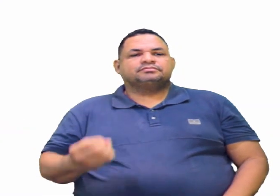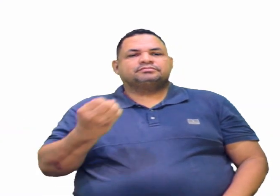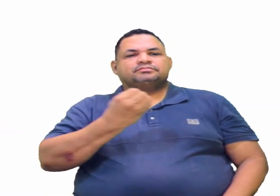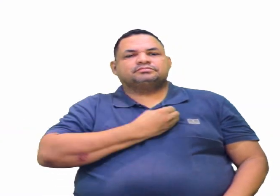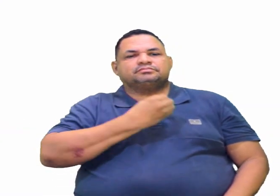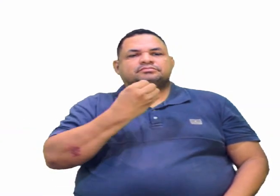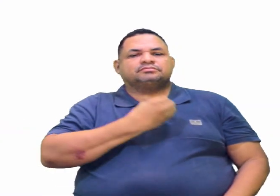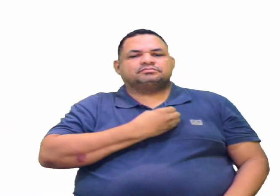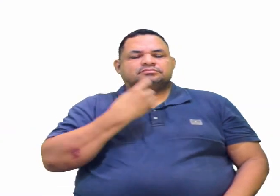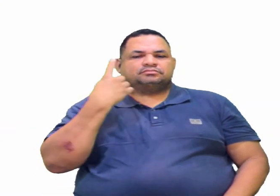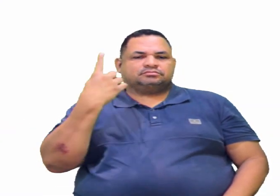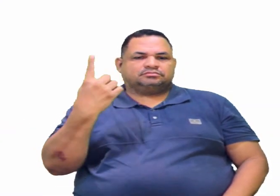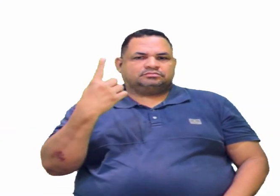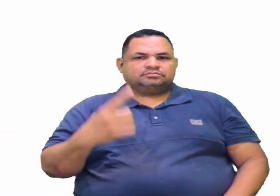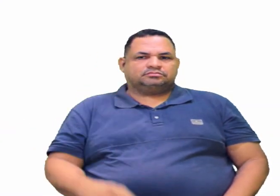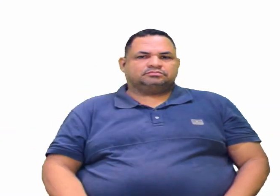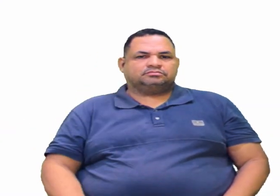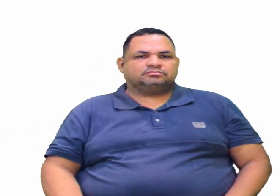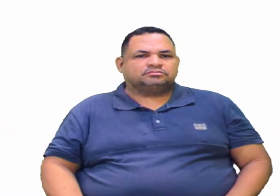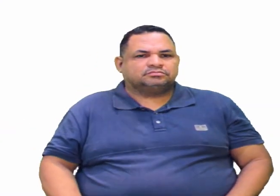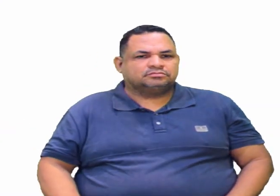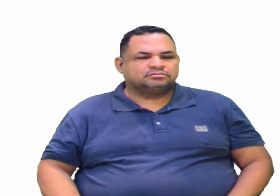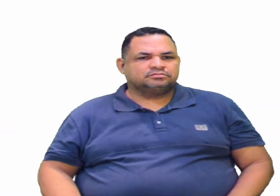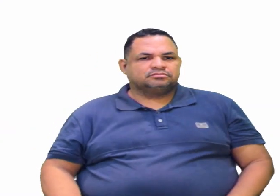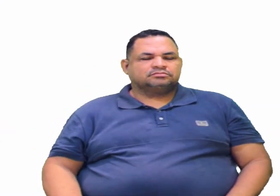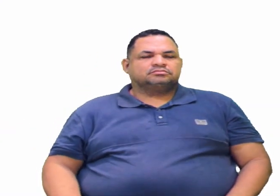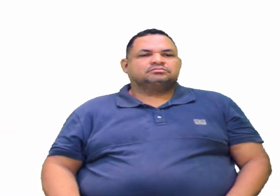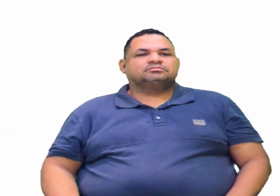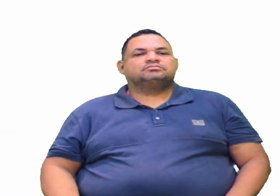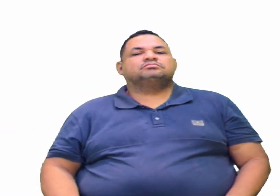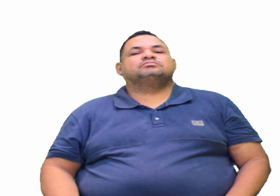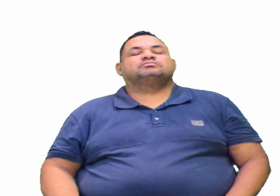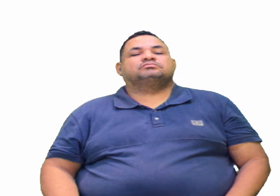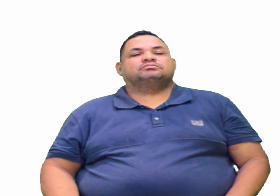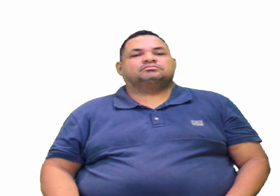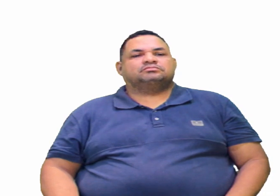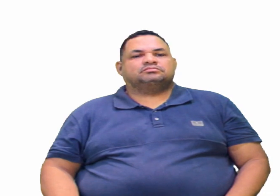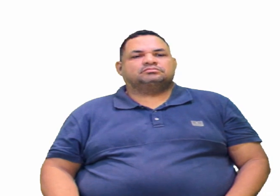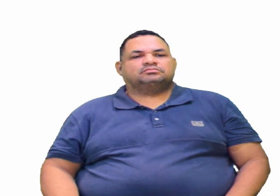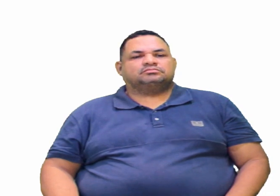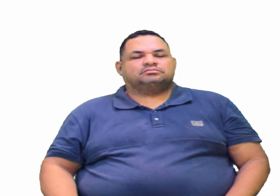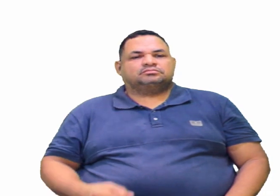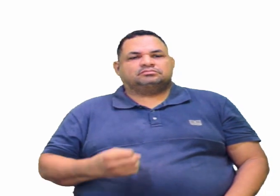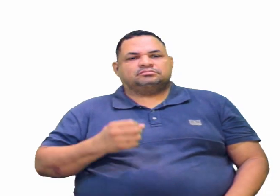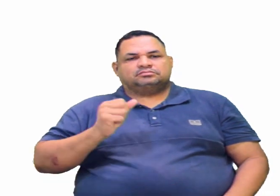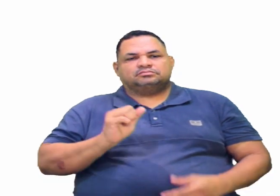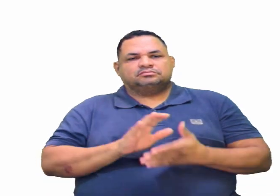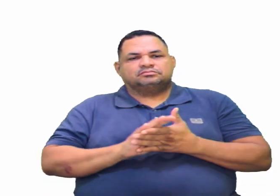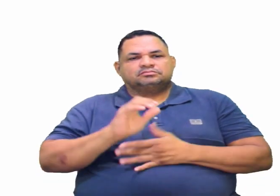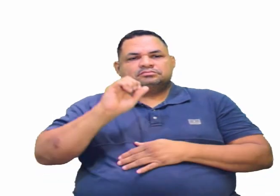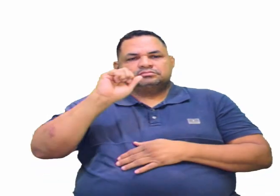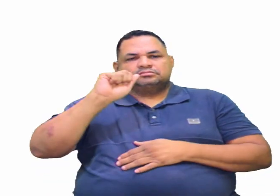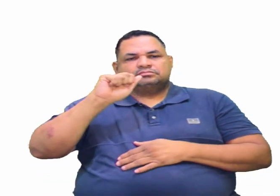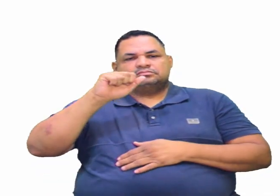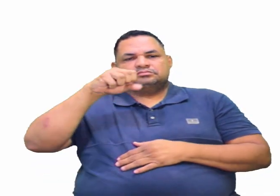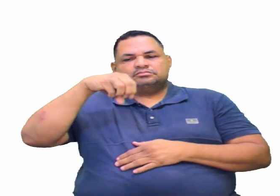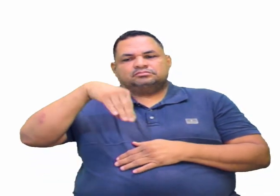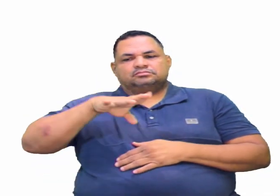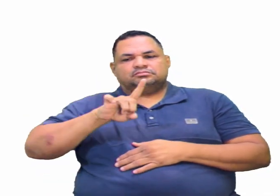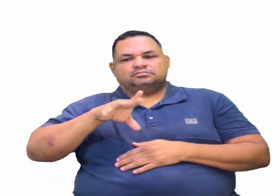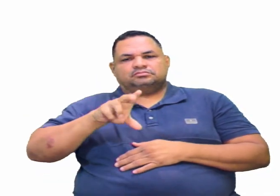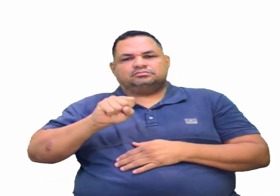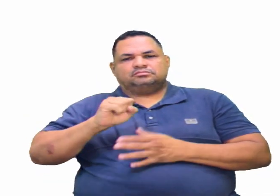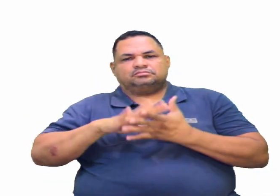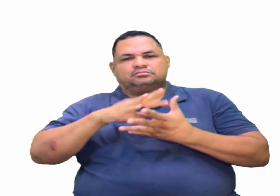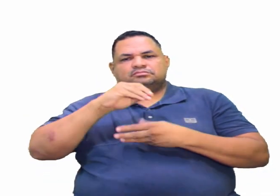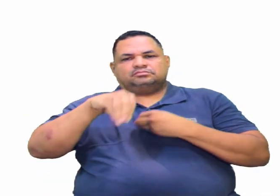Questão de número 1. Na questão de número 1, ele diz o seguinte, no caso, aminas